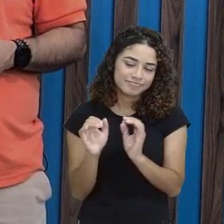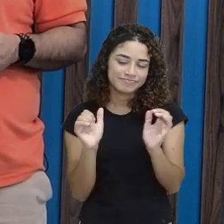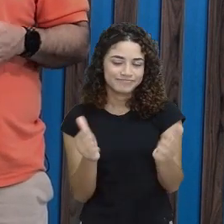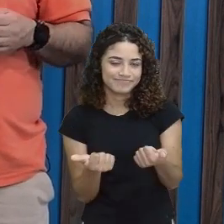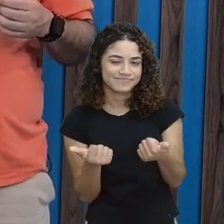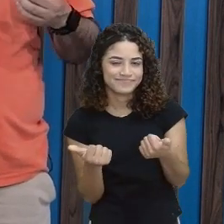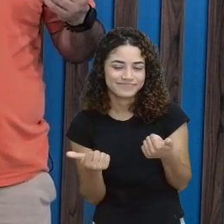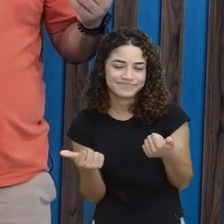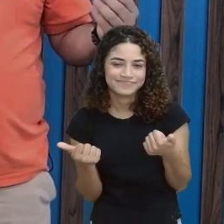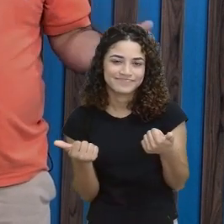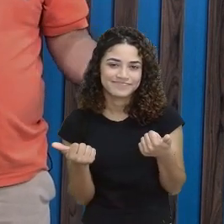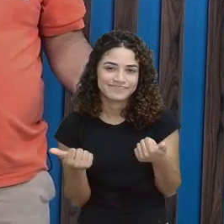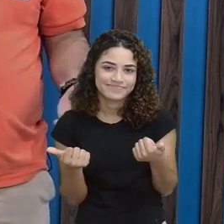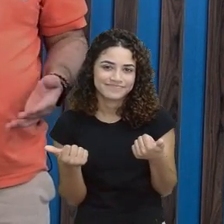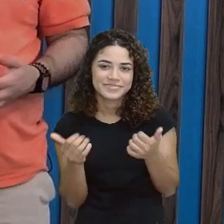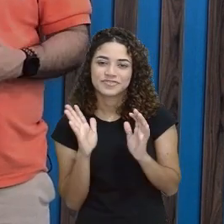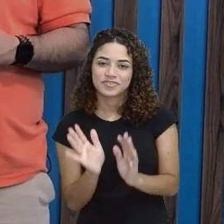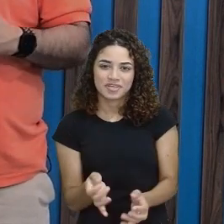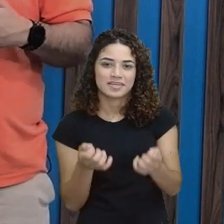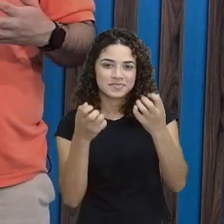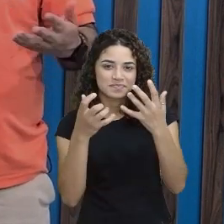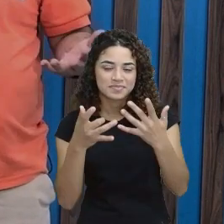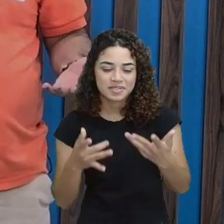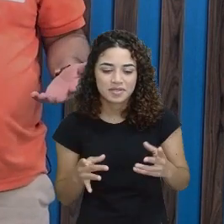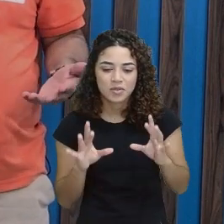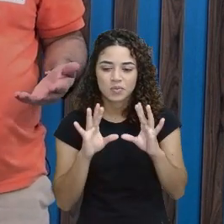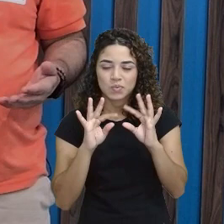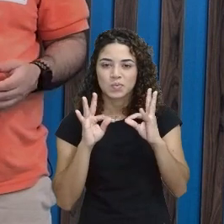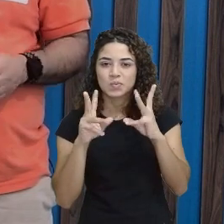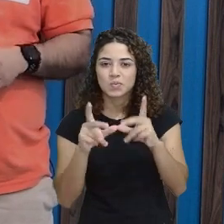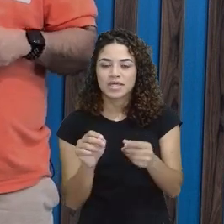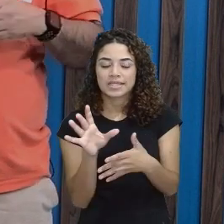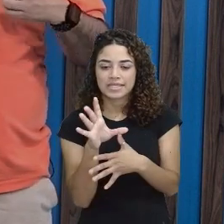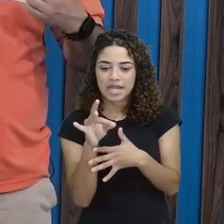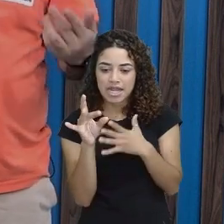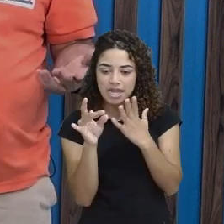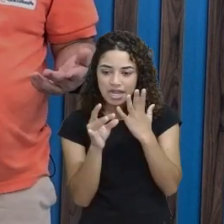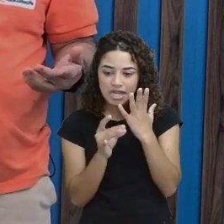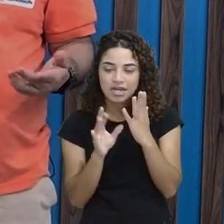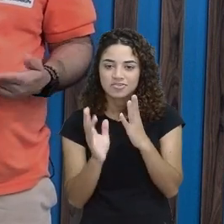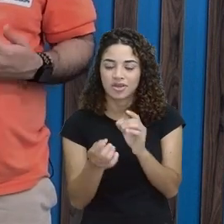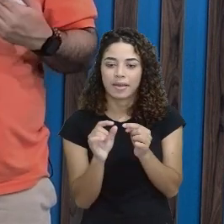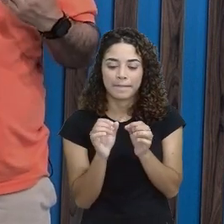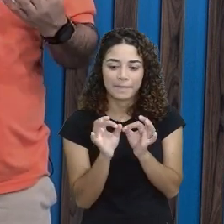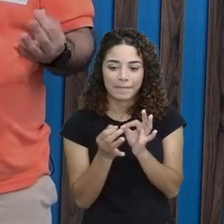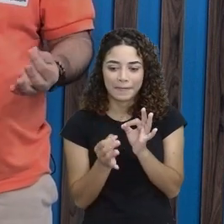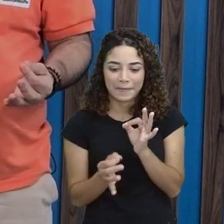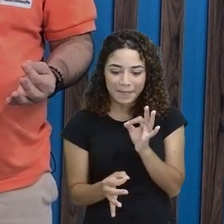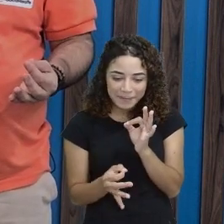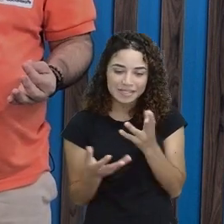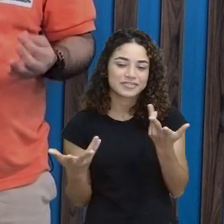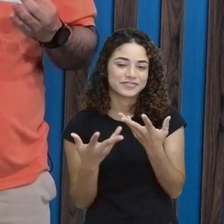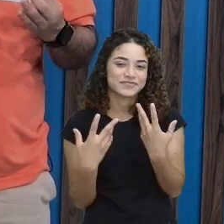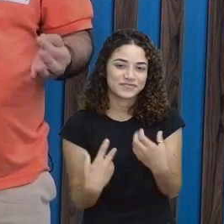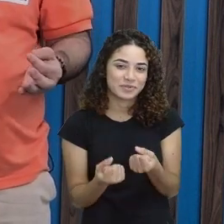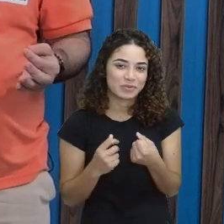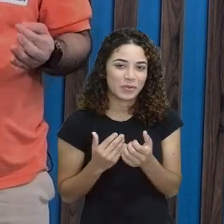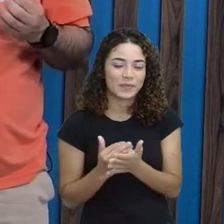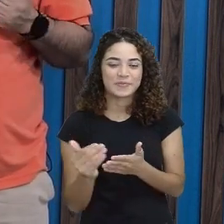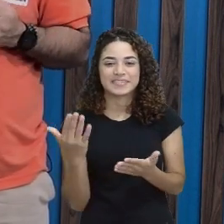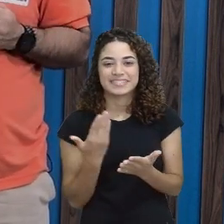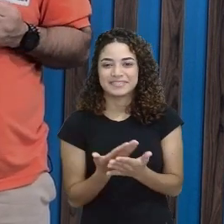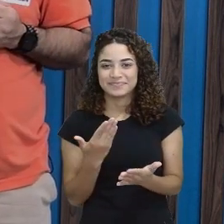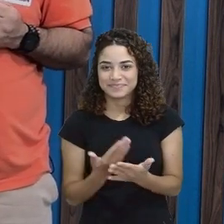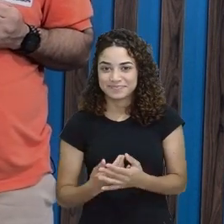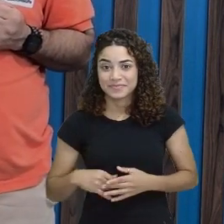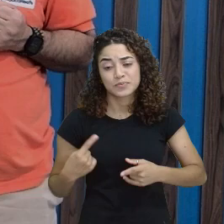né? Então, ditos todos os avisos aí, a gente até já se alongou demais, vamos para a nossa aula, porque hoje a gente